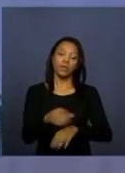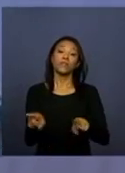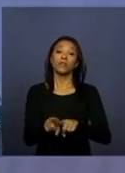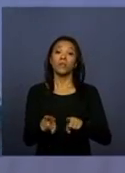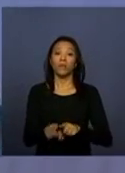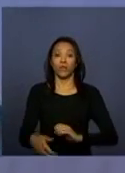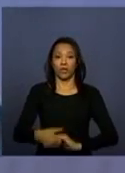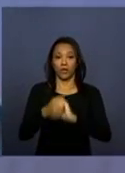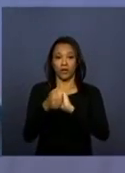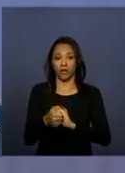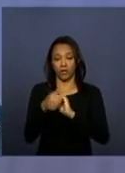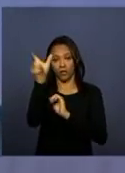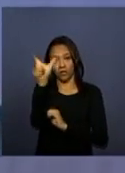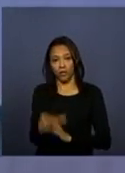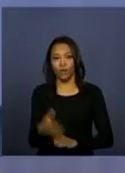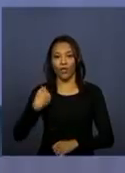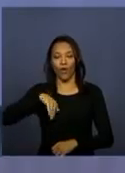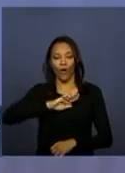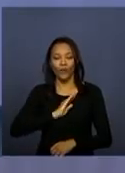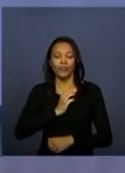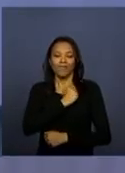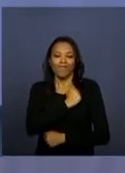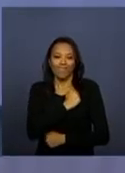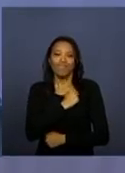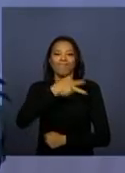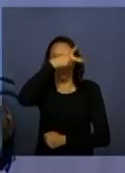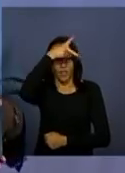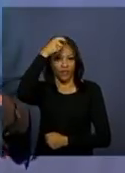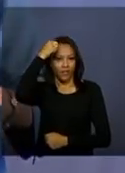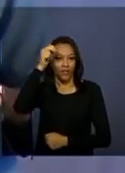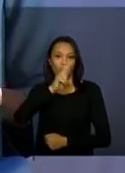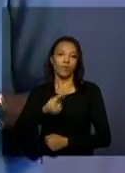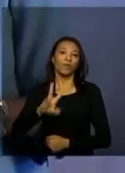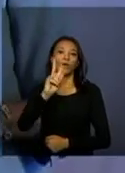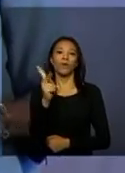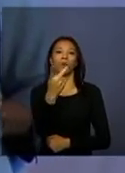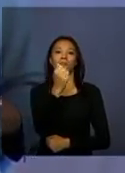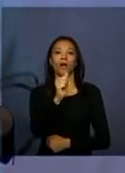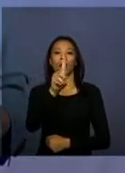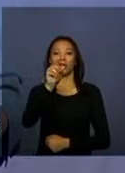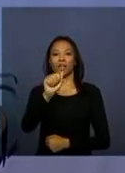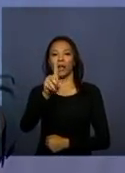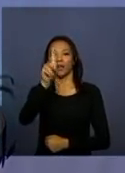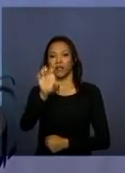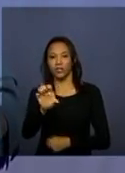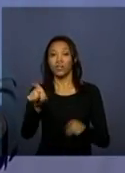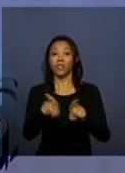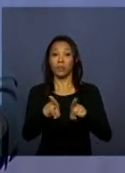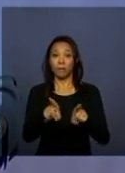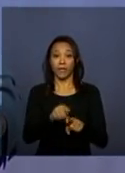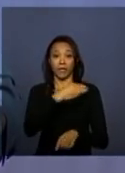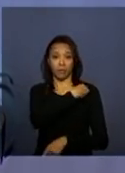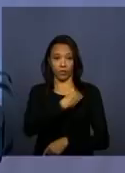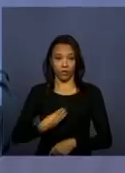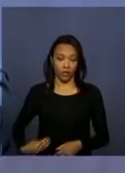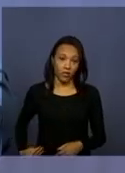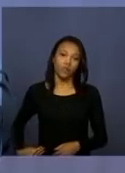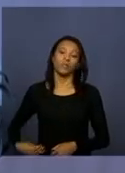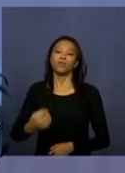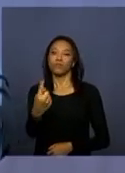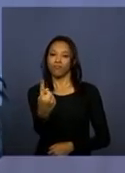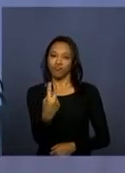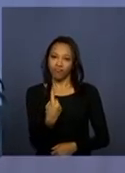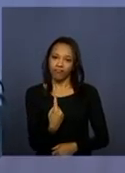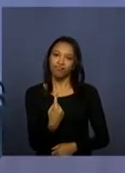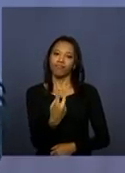Cumprimento aqui o nosso querido prefeito Fernando Haddad, os ministros de Estado que me acompanham, ao